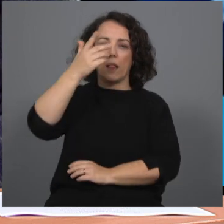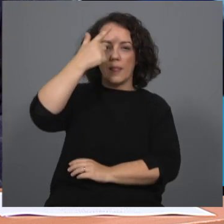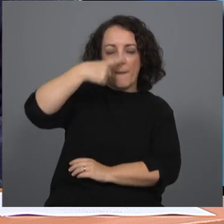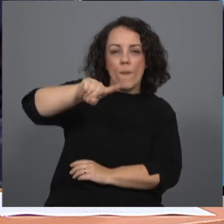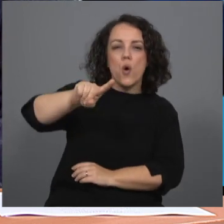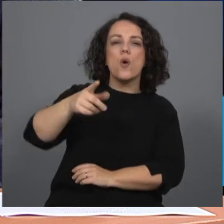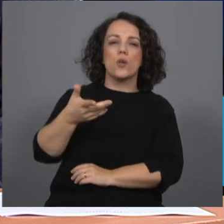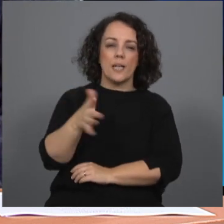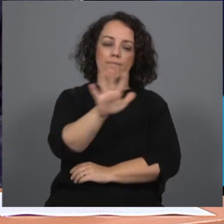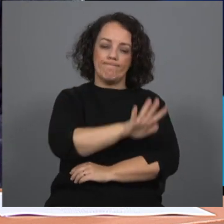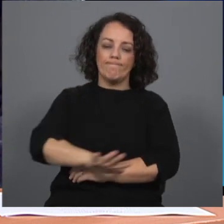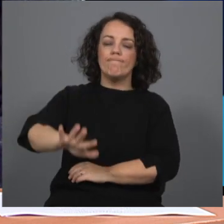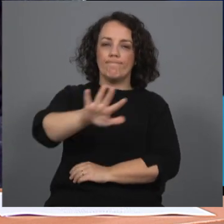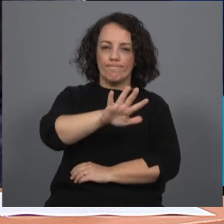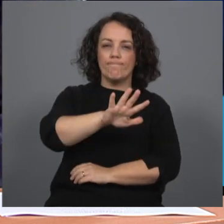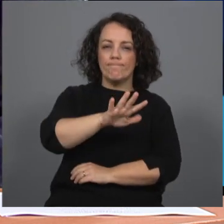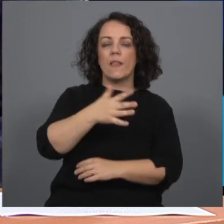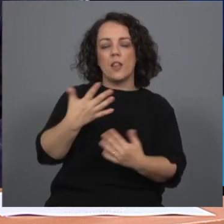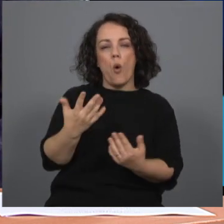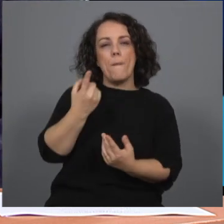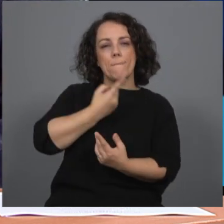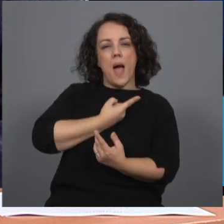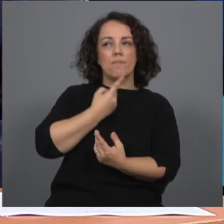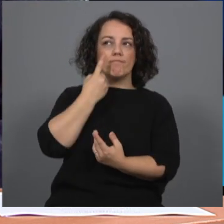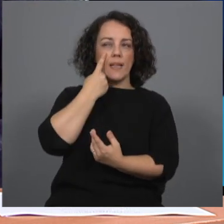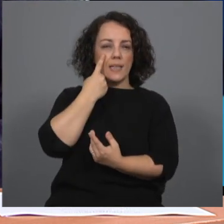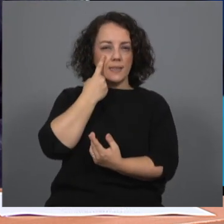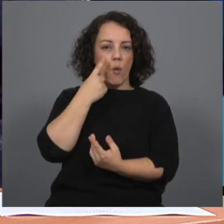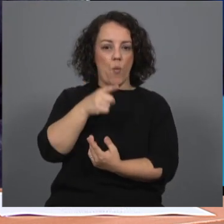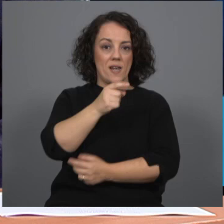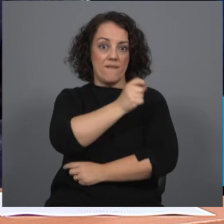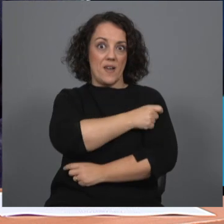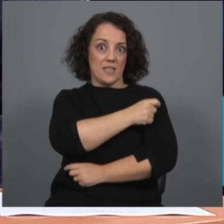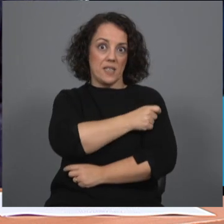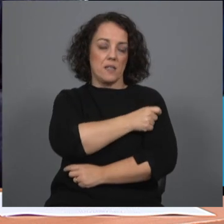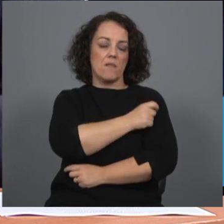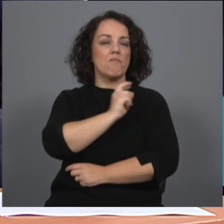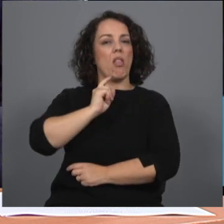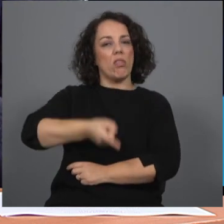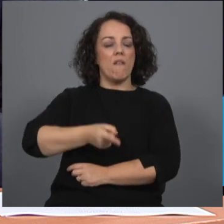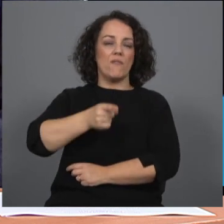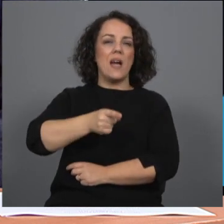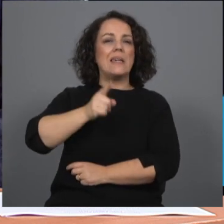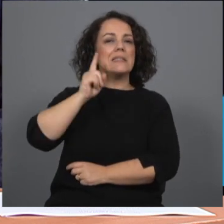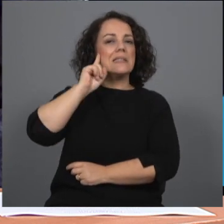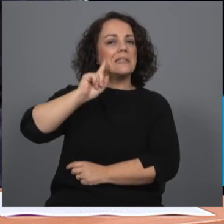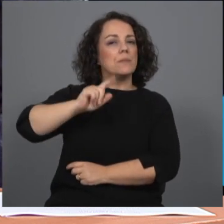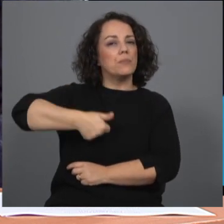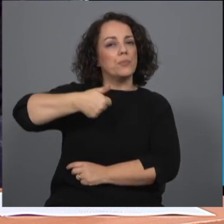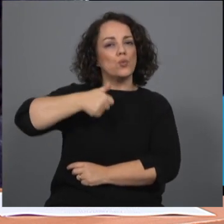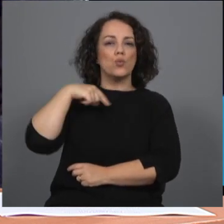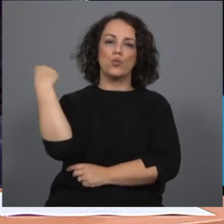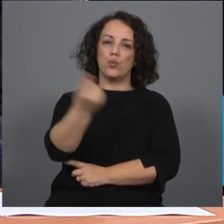para a necessidade que temos como humanidade de que a vacina seja considerada um bem comum da